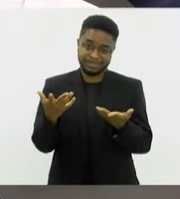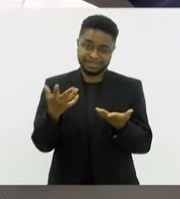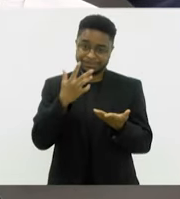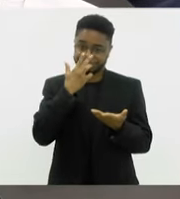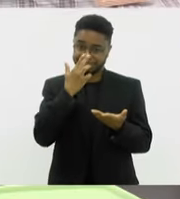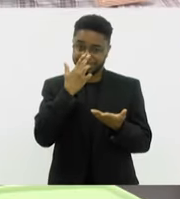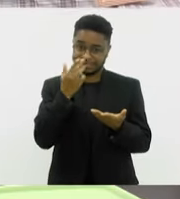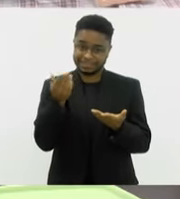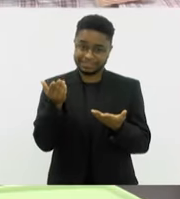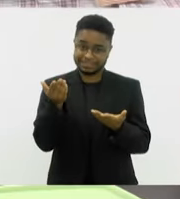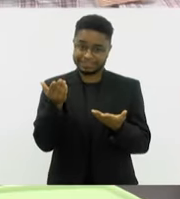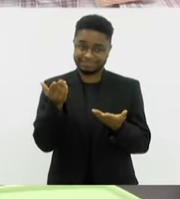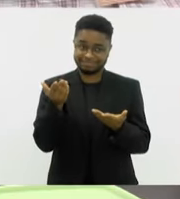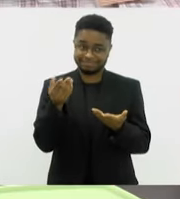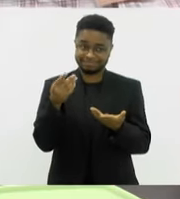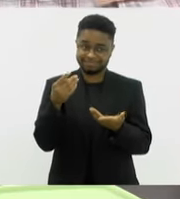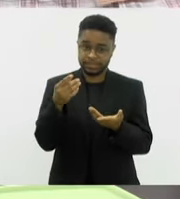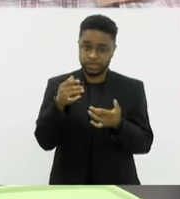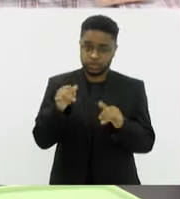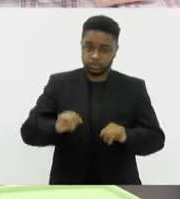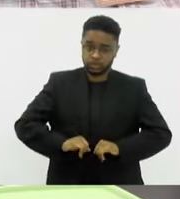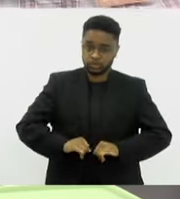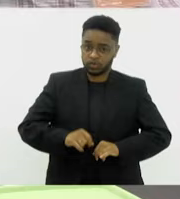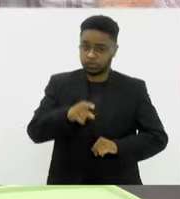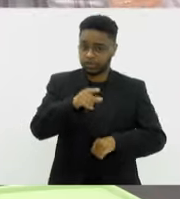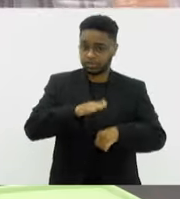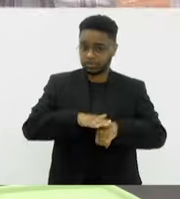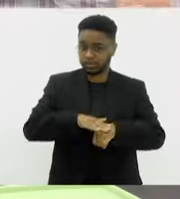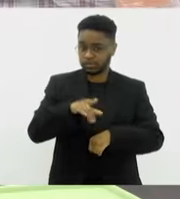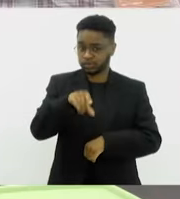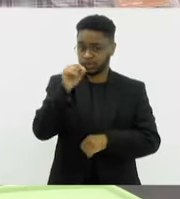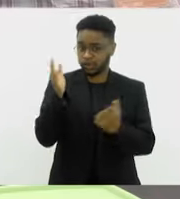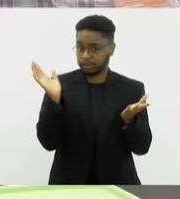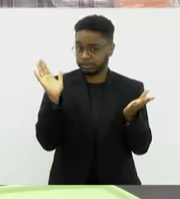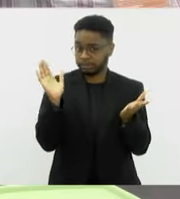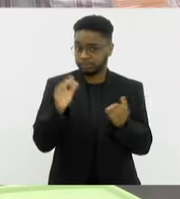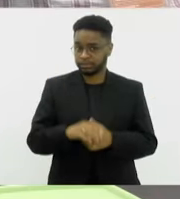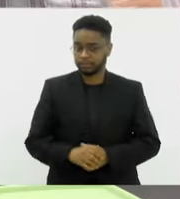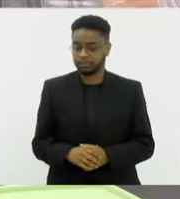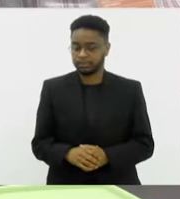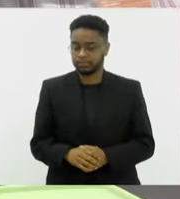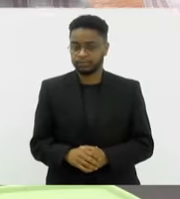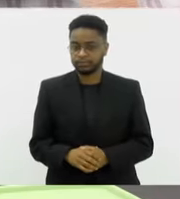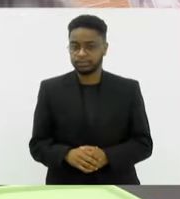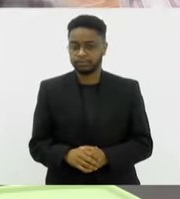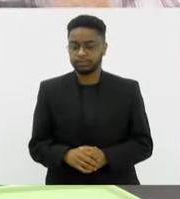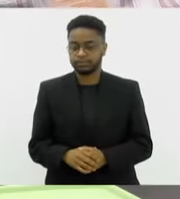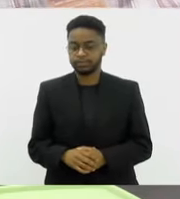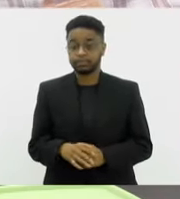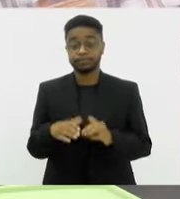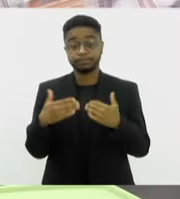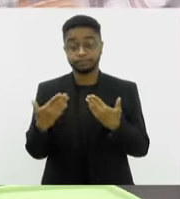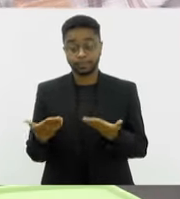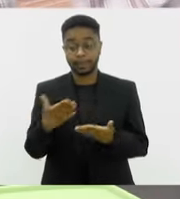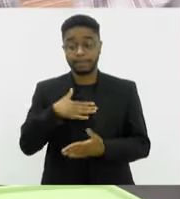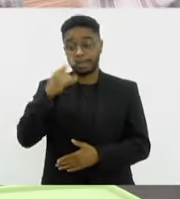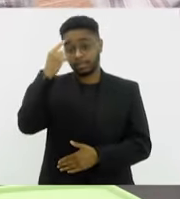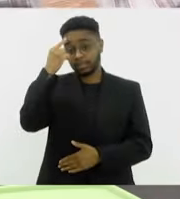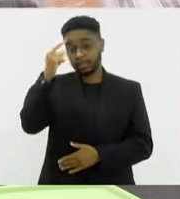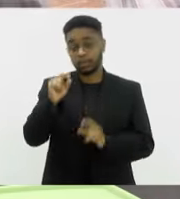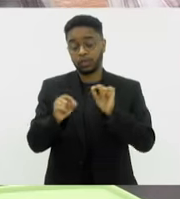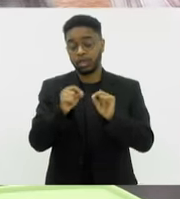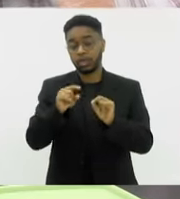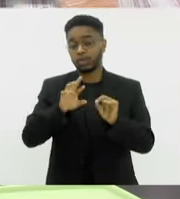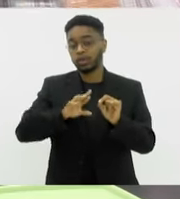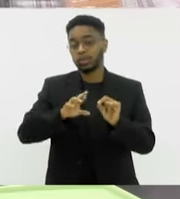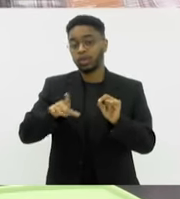uma coisa masoquista se Vossa Excelência deferisse. Então, a minha ideia é que não é